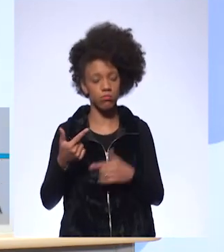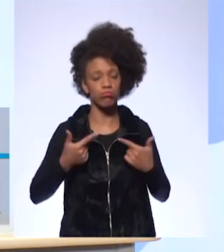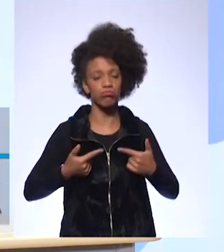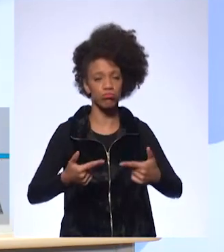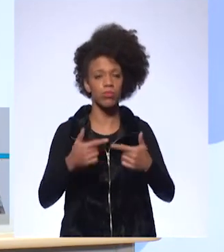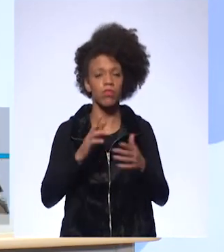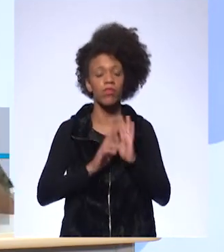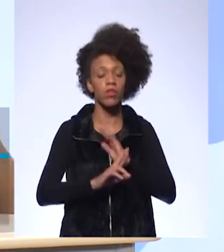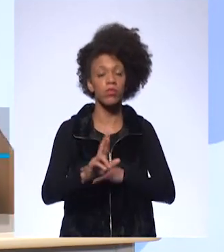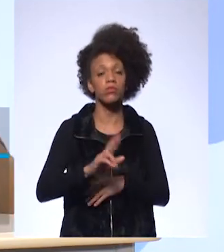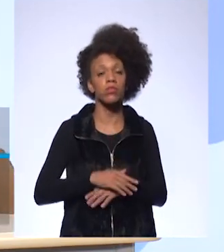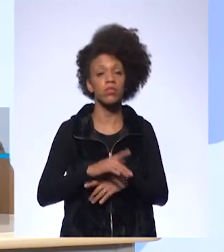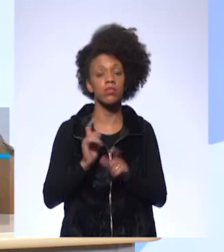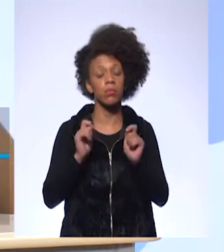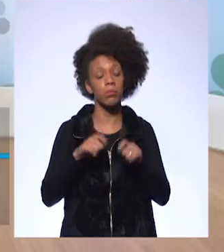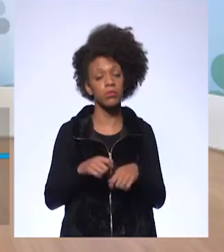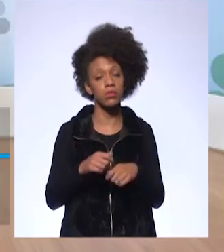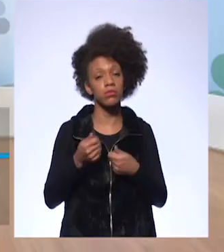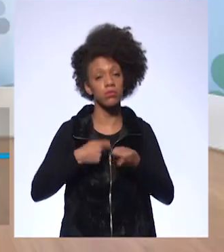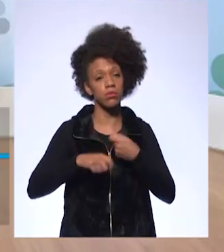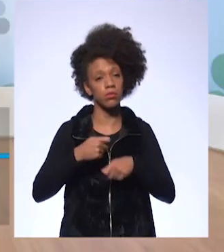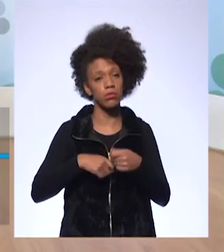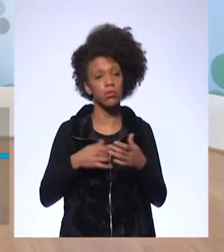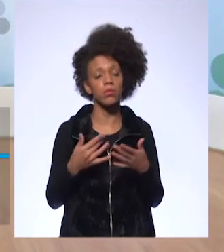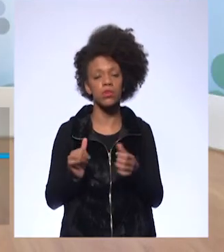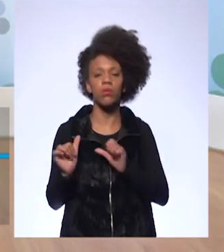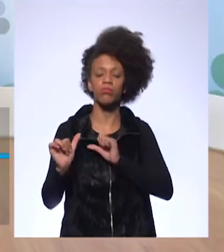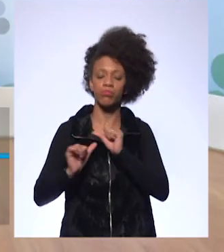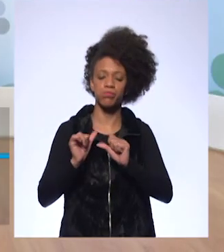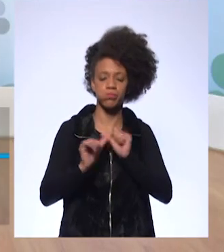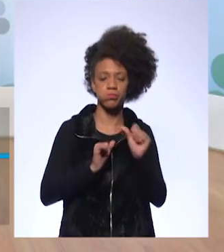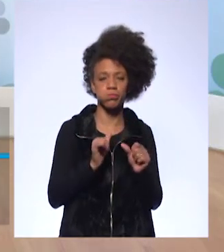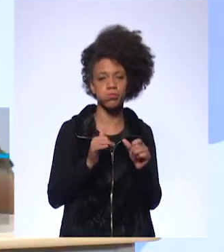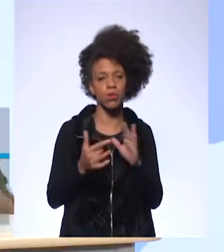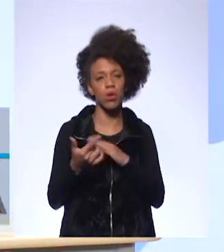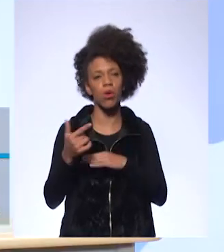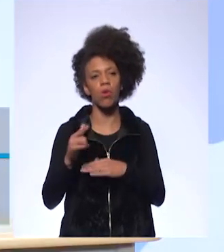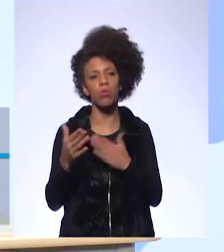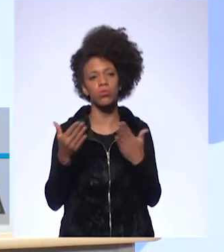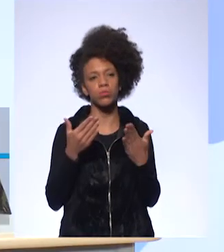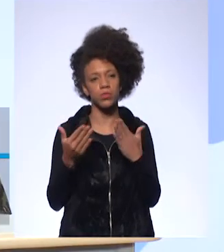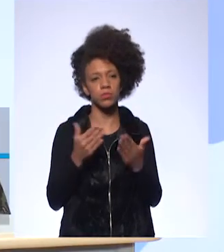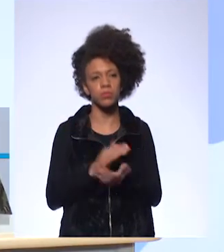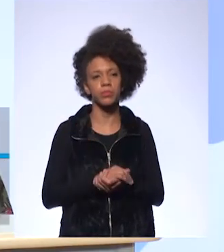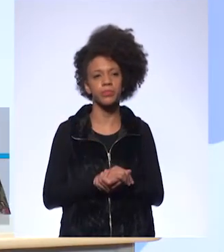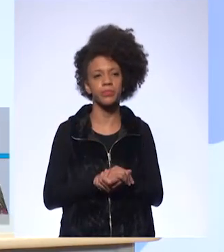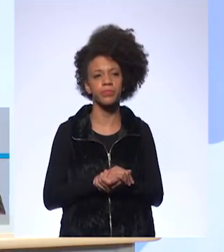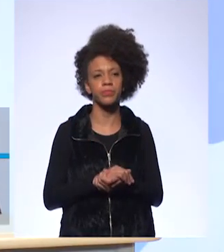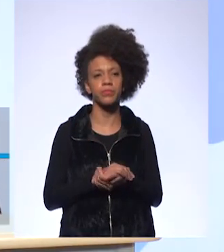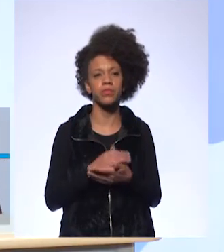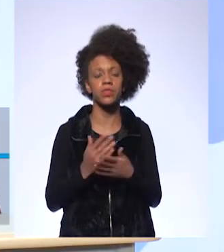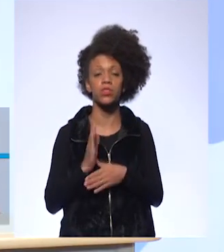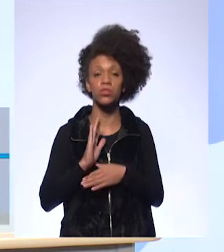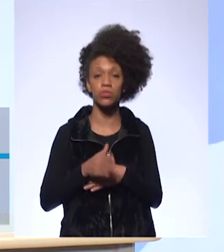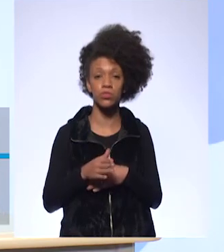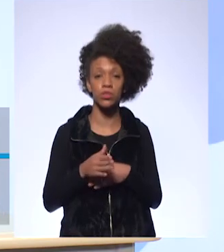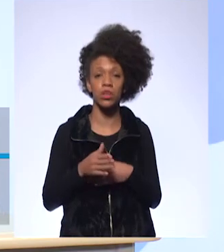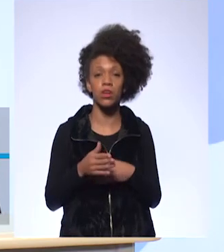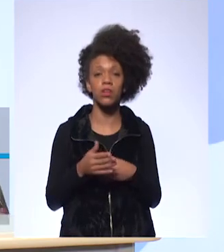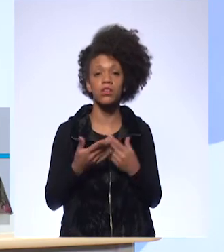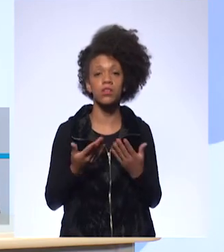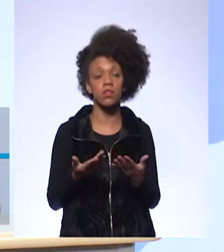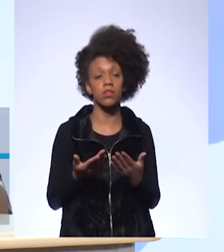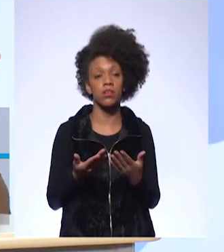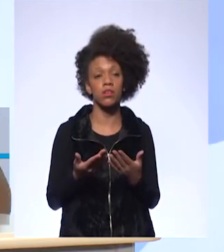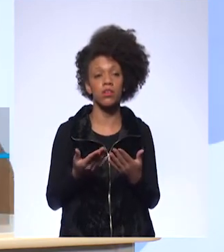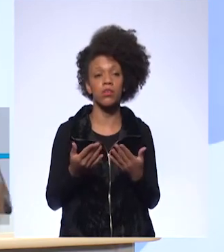competições econômicas entre os países. Então, realmente é uma reconstrução sobre outros parâmetros aí, né? E já que a gente está falando dos